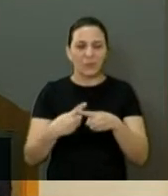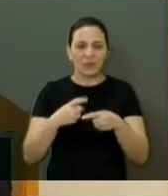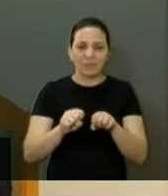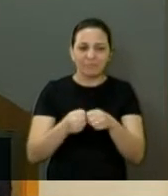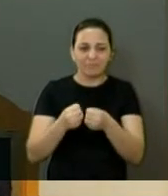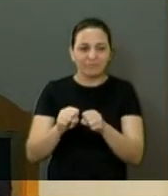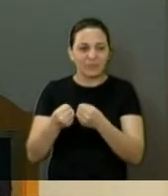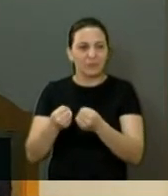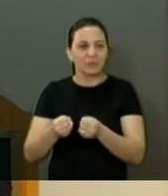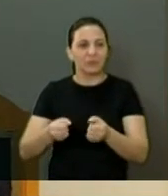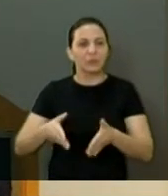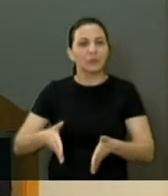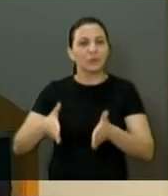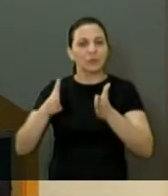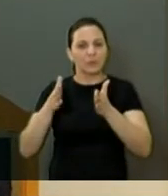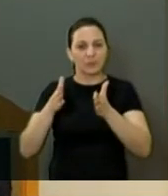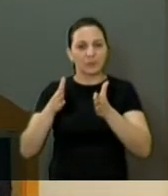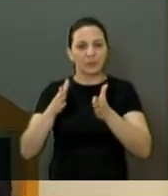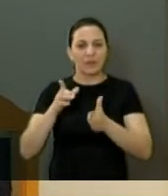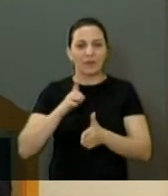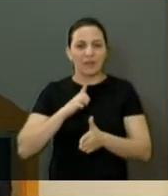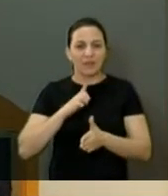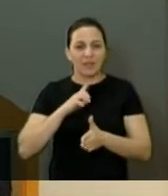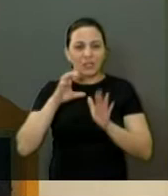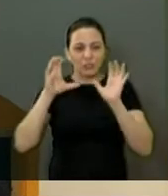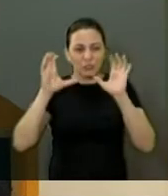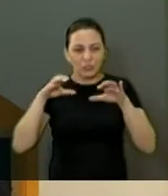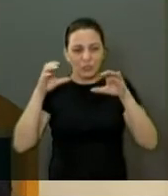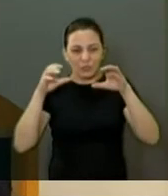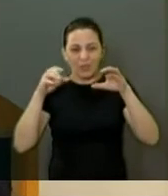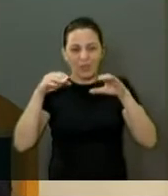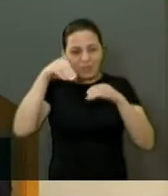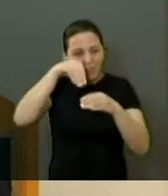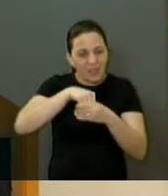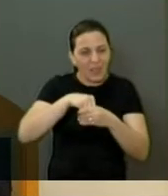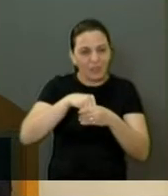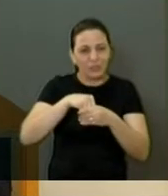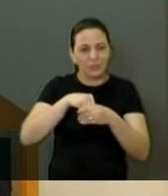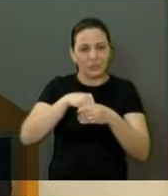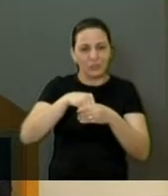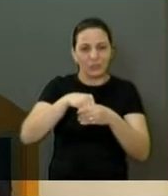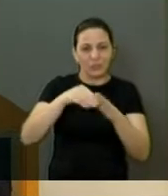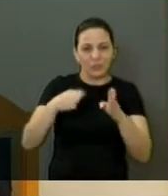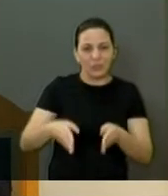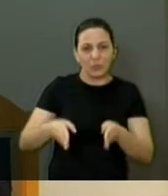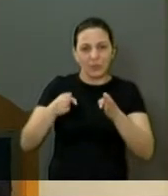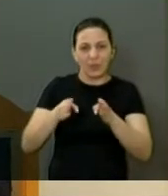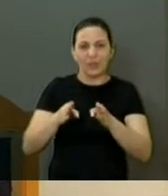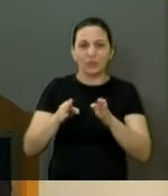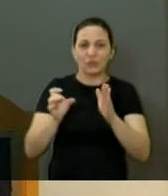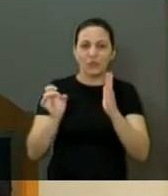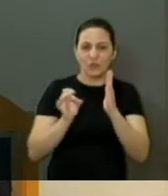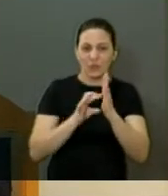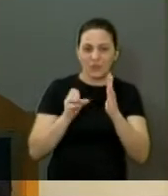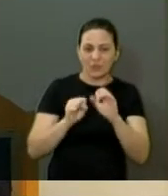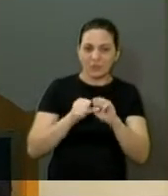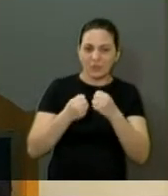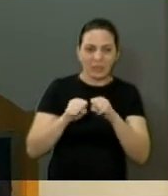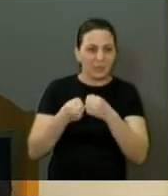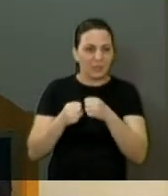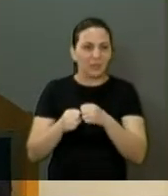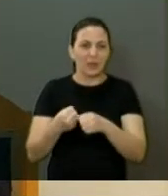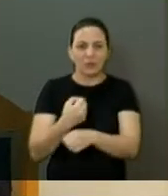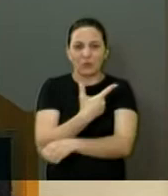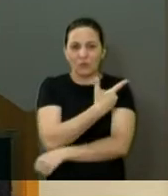construções em infiltração coisa que tem é vidros quebrados deparei com a sala de